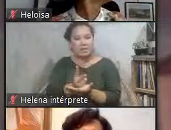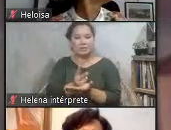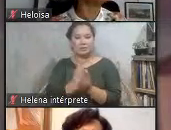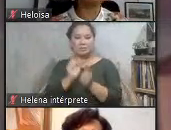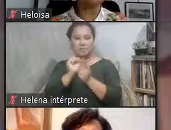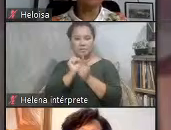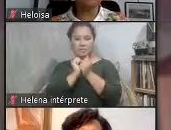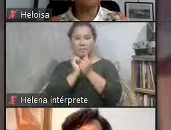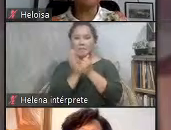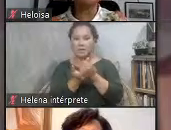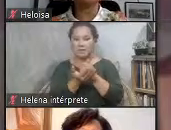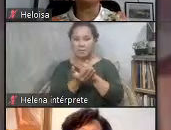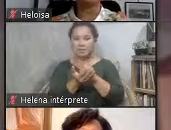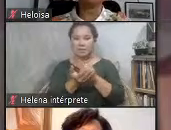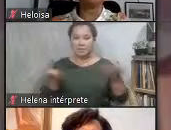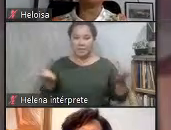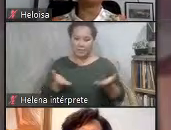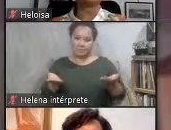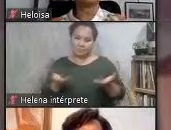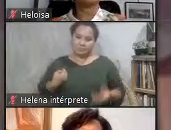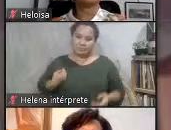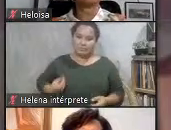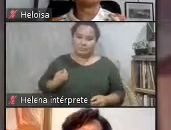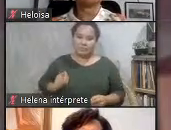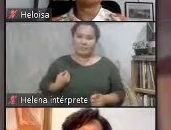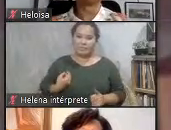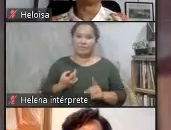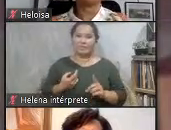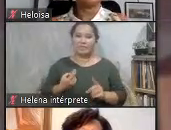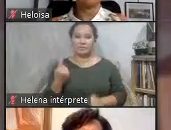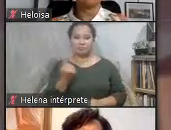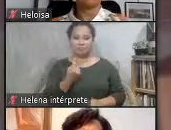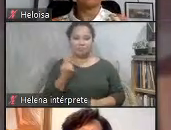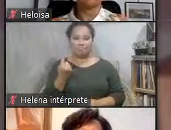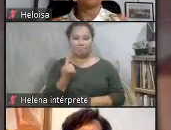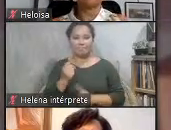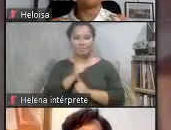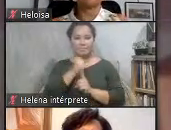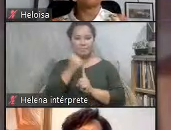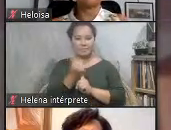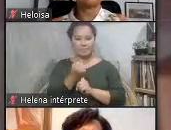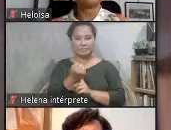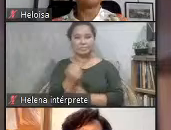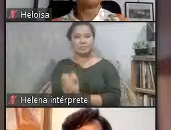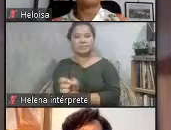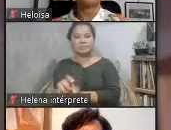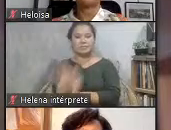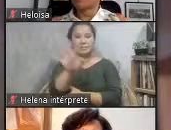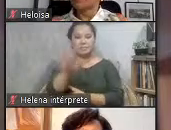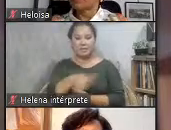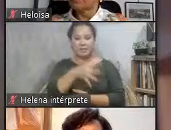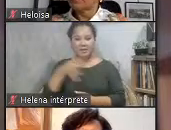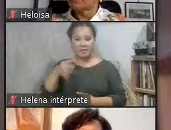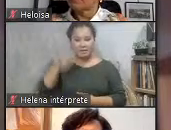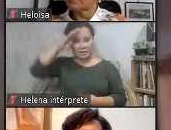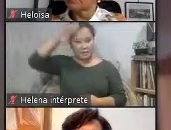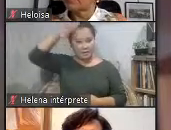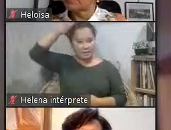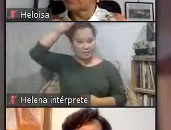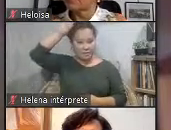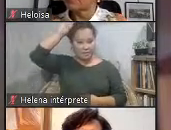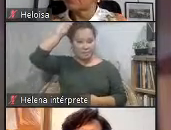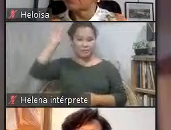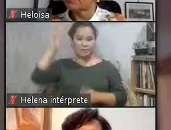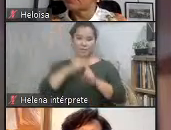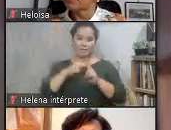isolamento social e da suspensão do calendário acadêmico da UNB devido à pandemia da Covid-19, a Semana